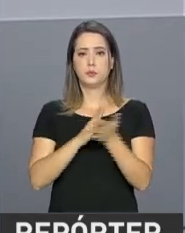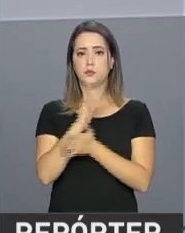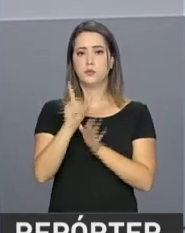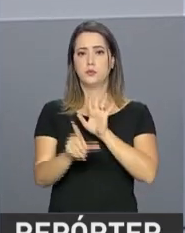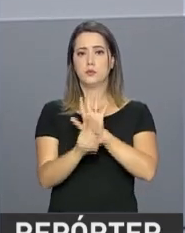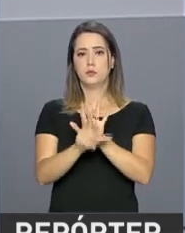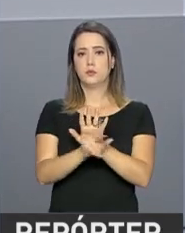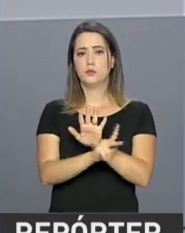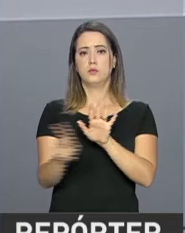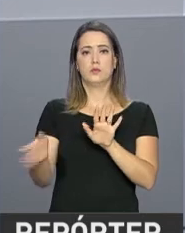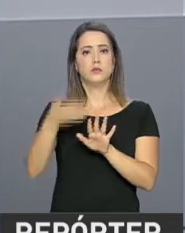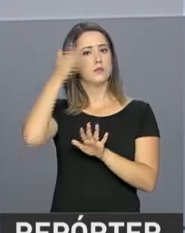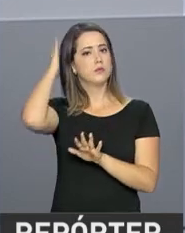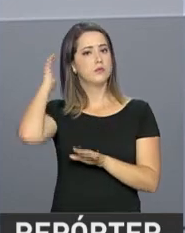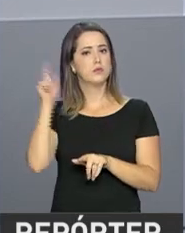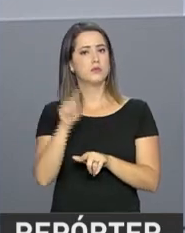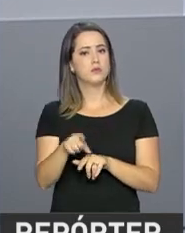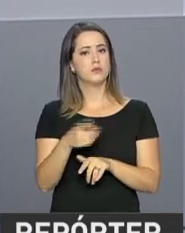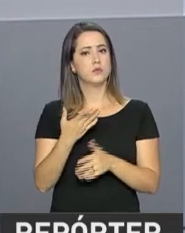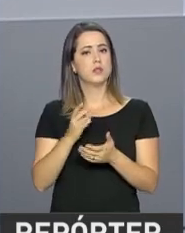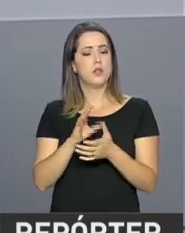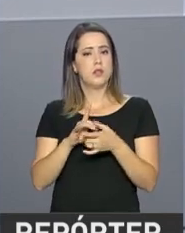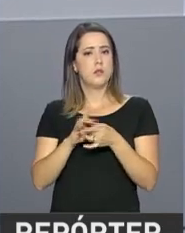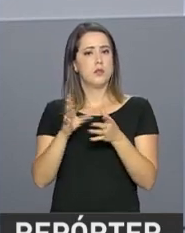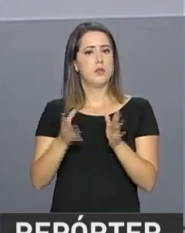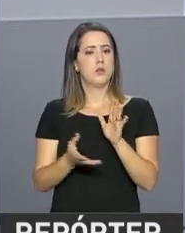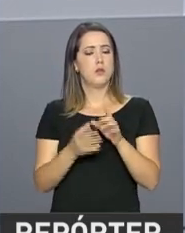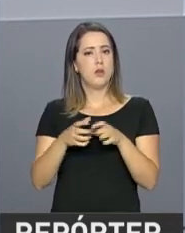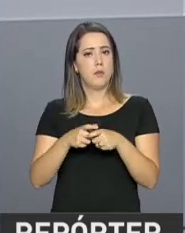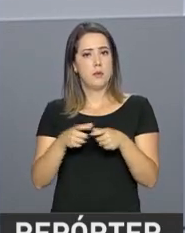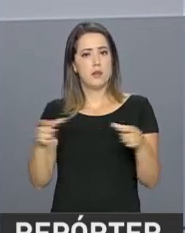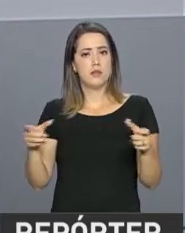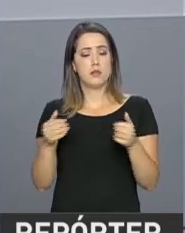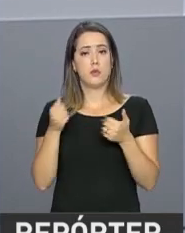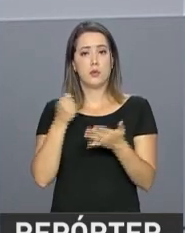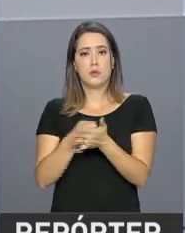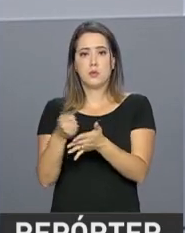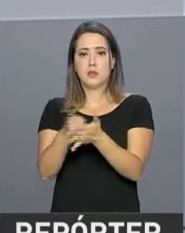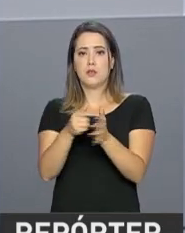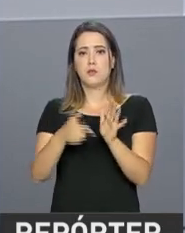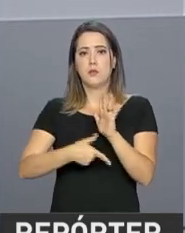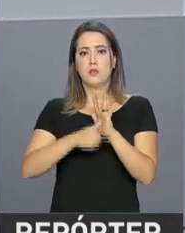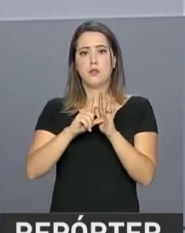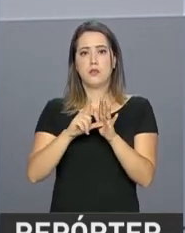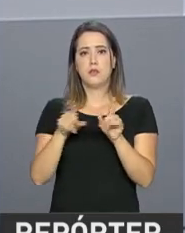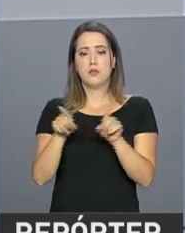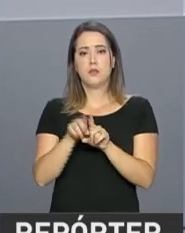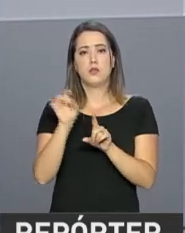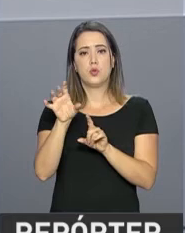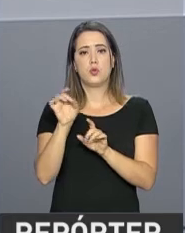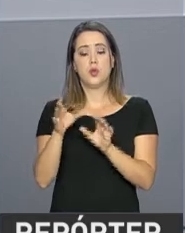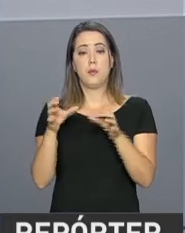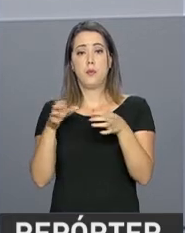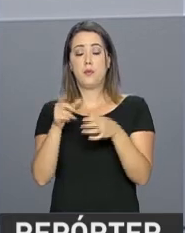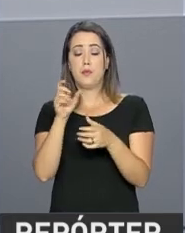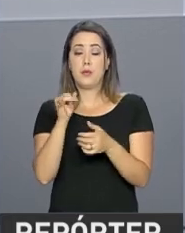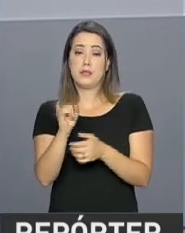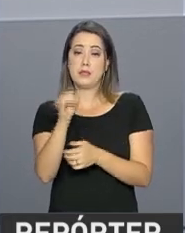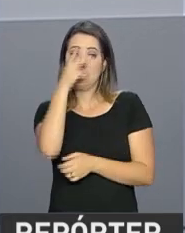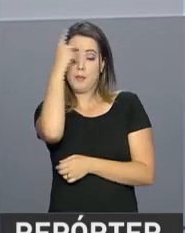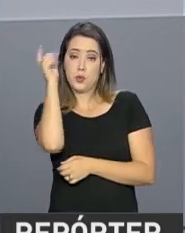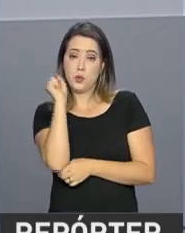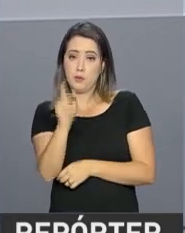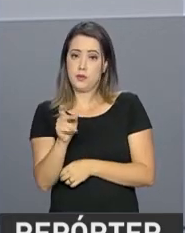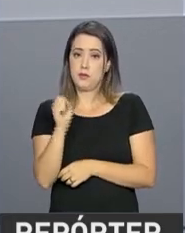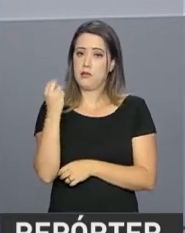de uma lei o presidente da república michel temer permitiu a ampliação desses pagamentos antes disponíveis apenas em casos de aposentadoria